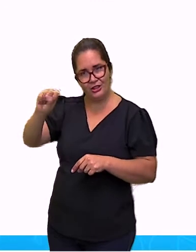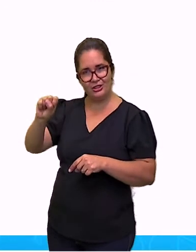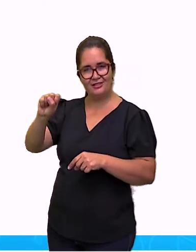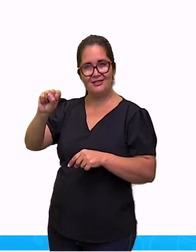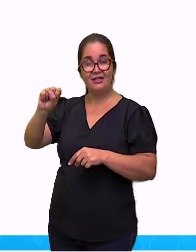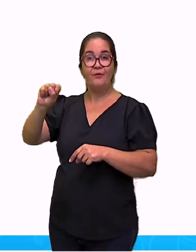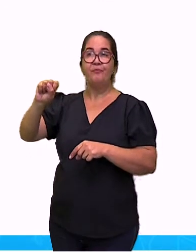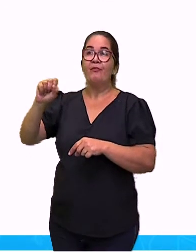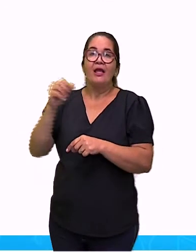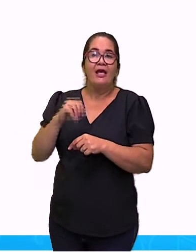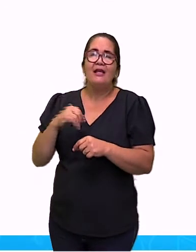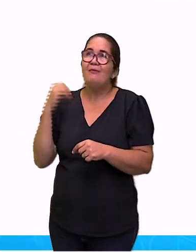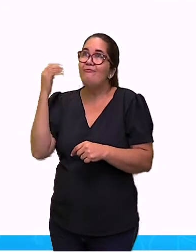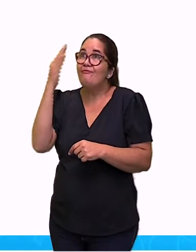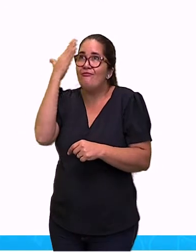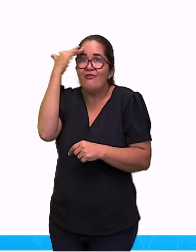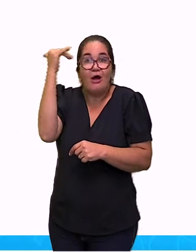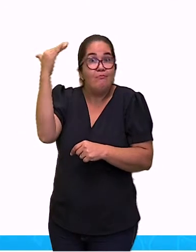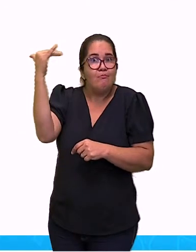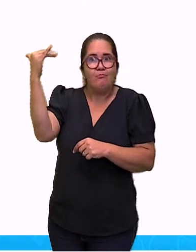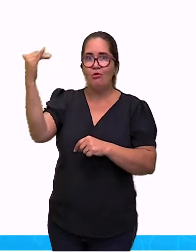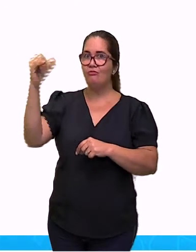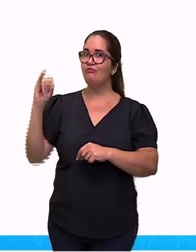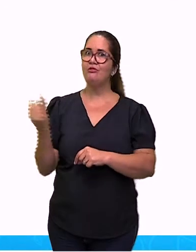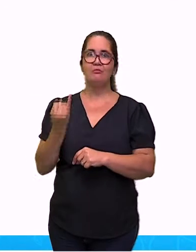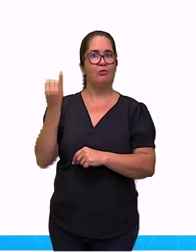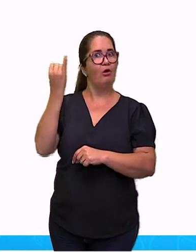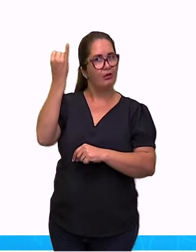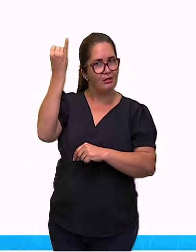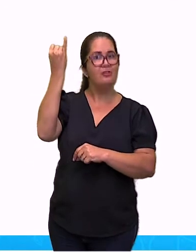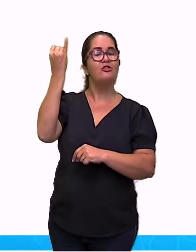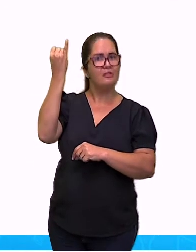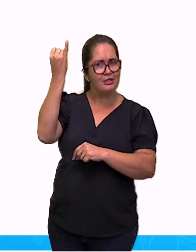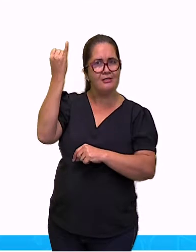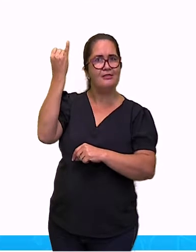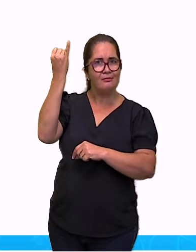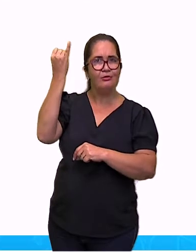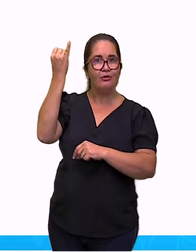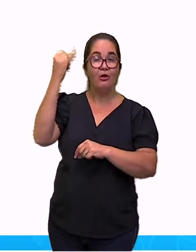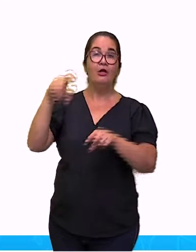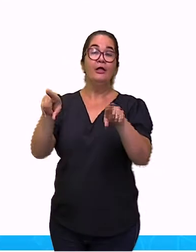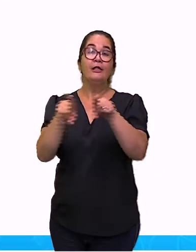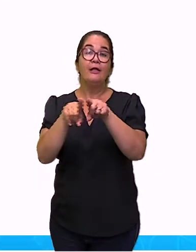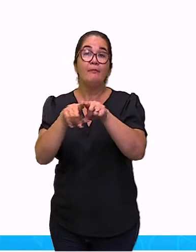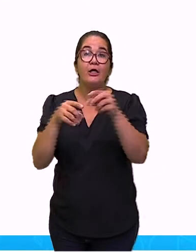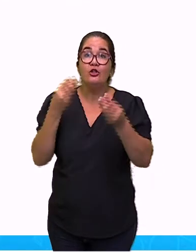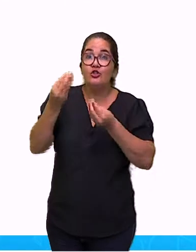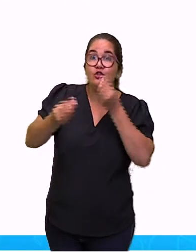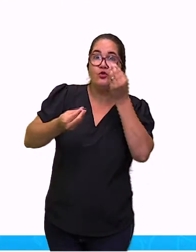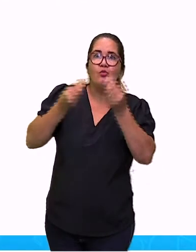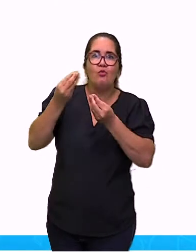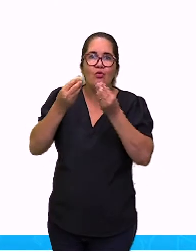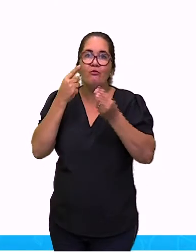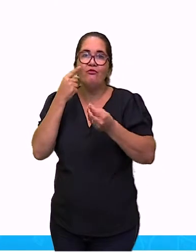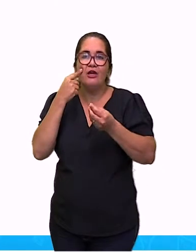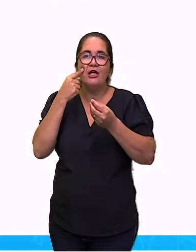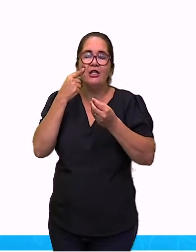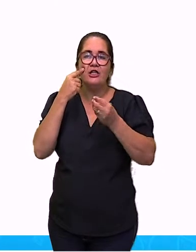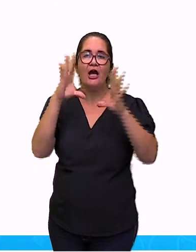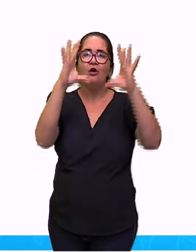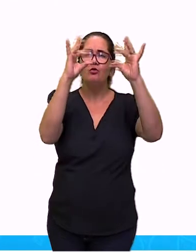assim, ele tem várias obras, e entre as suas obras, a mais destacada é A Tarde de Domingo na Ilha de La